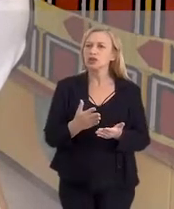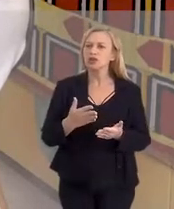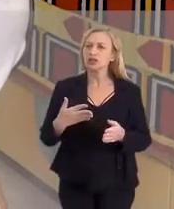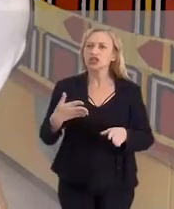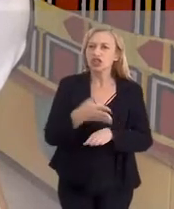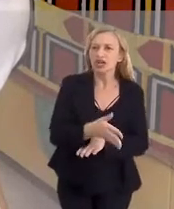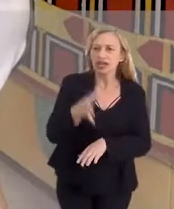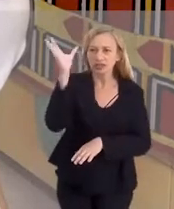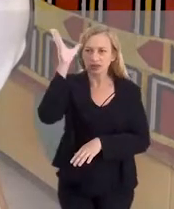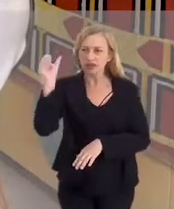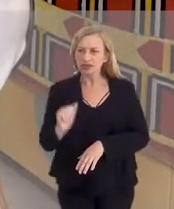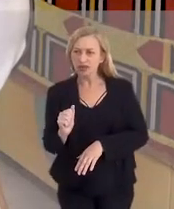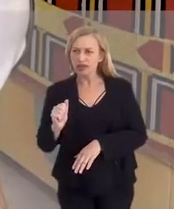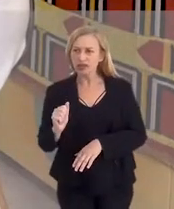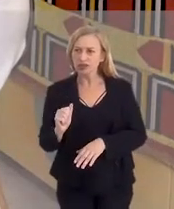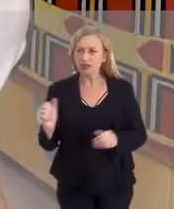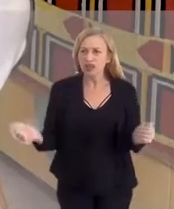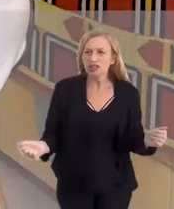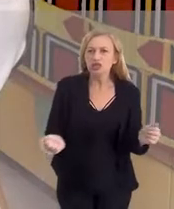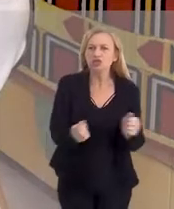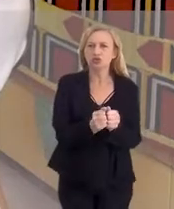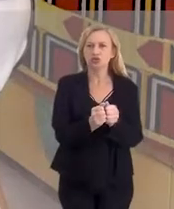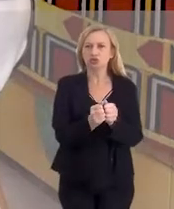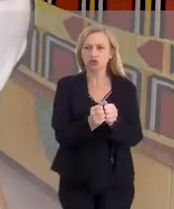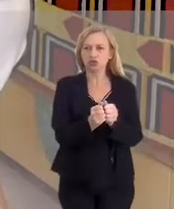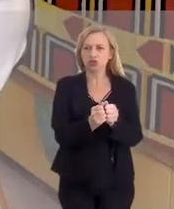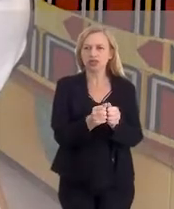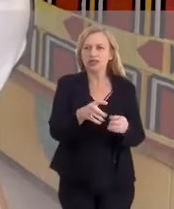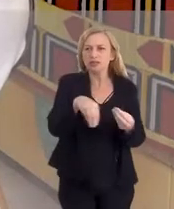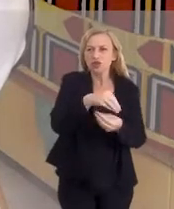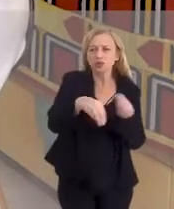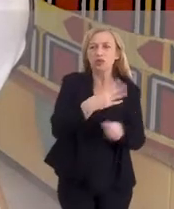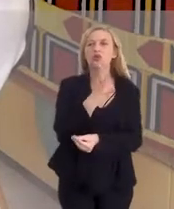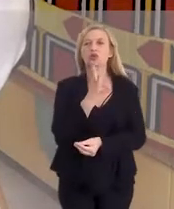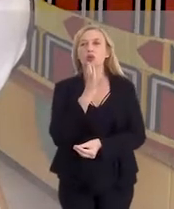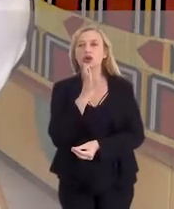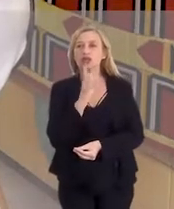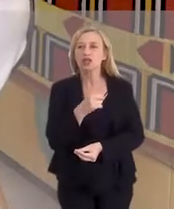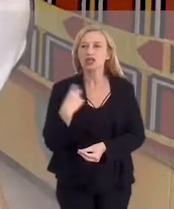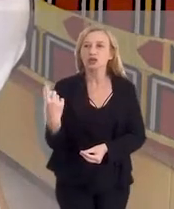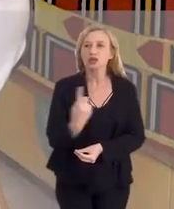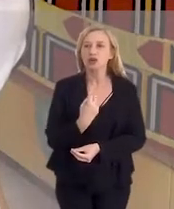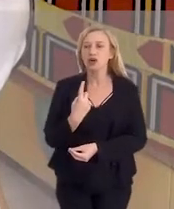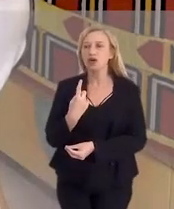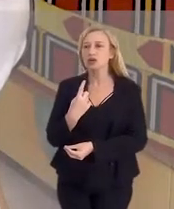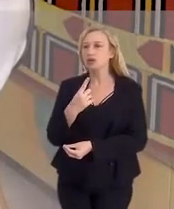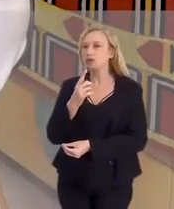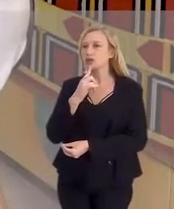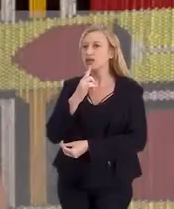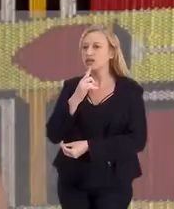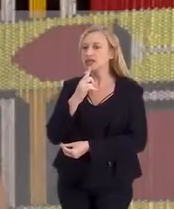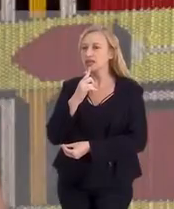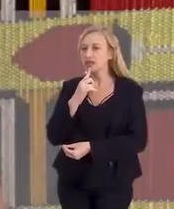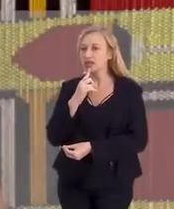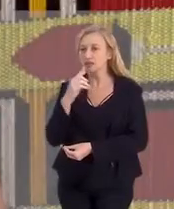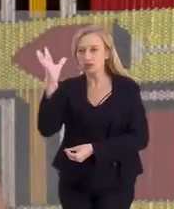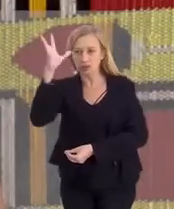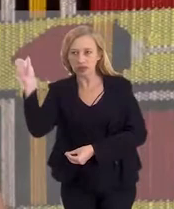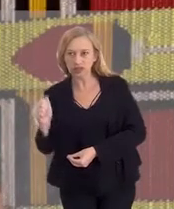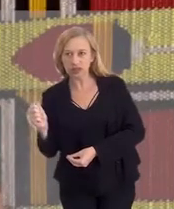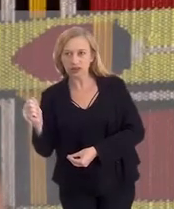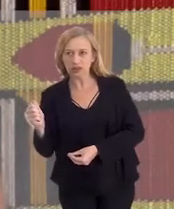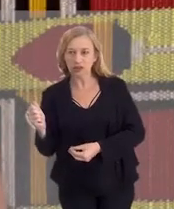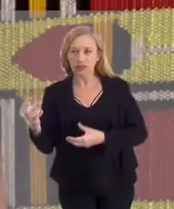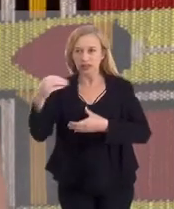chegada real dos africanos, quando há essa junção, né? Esse reconhecimento de nós nos reconhecermos na